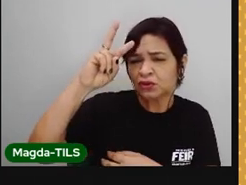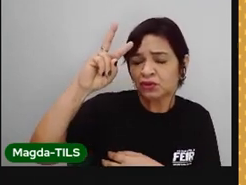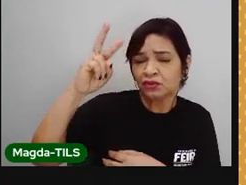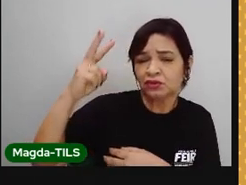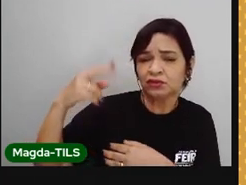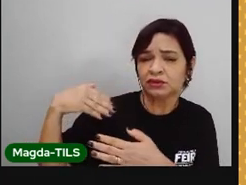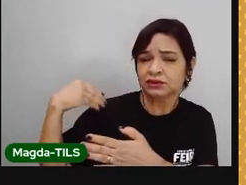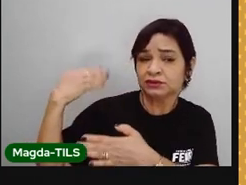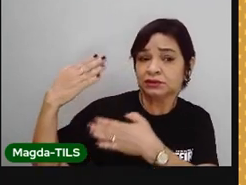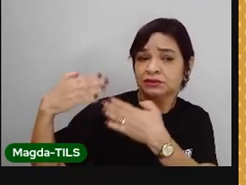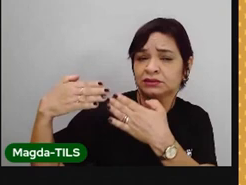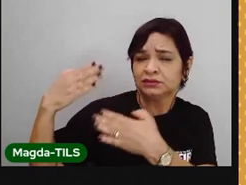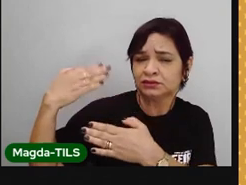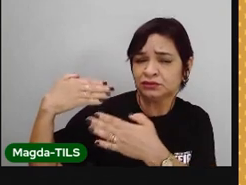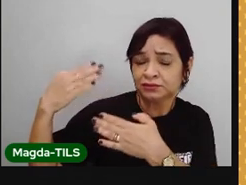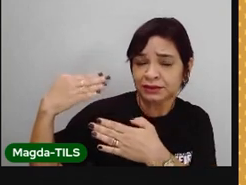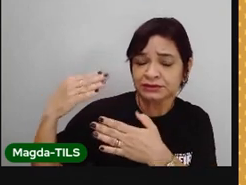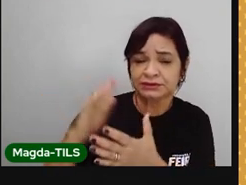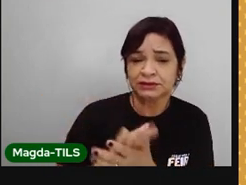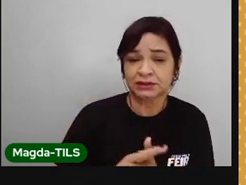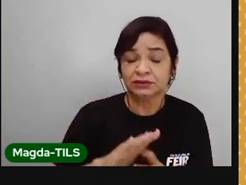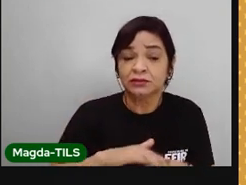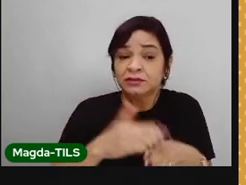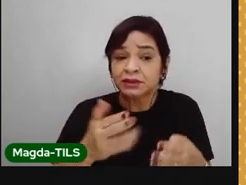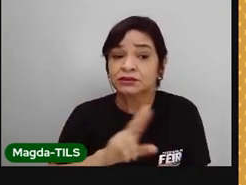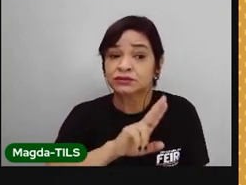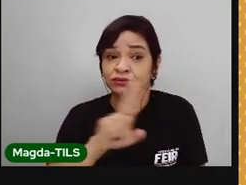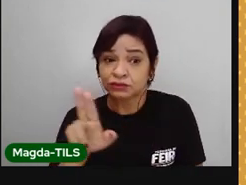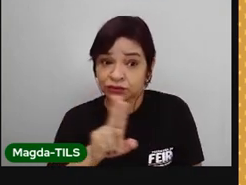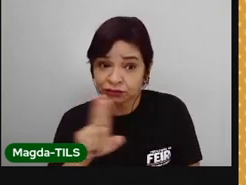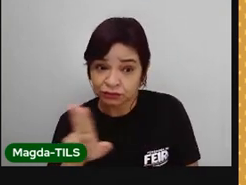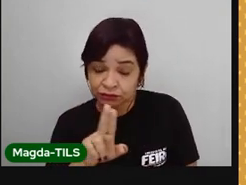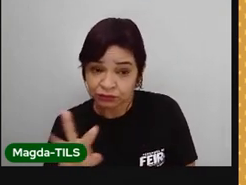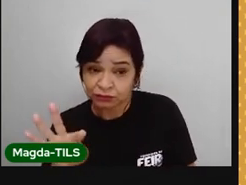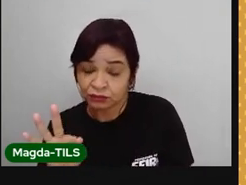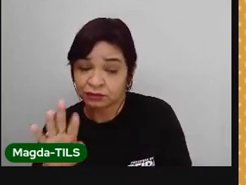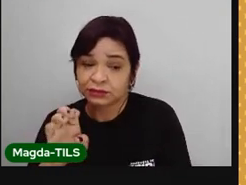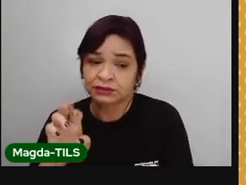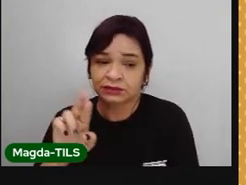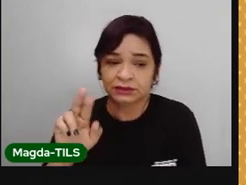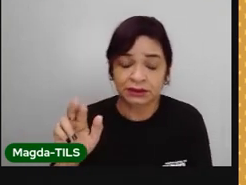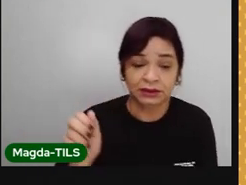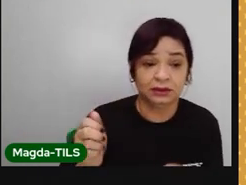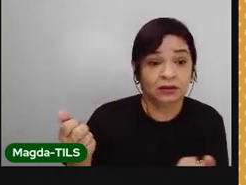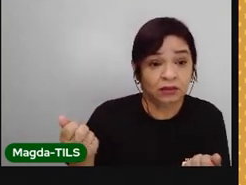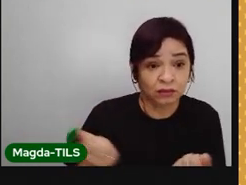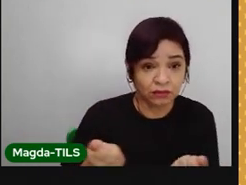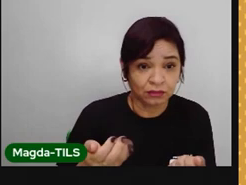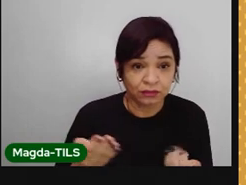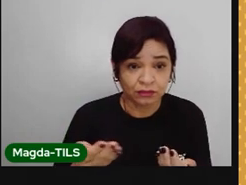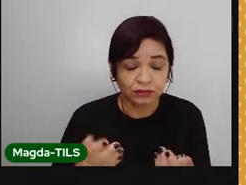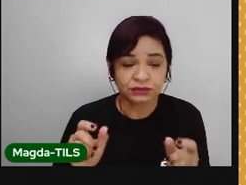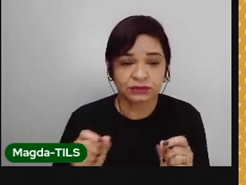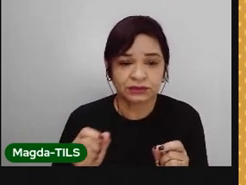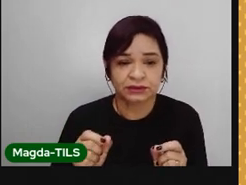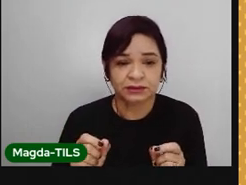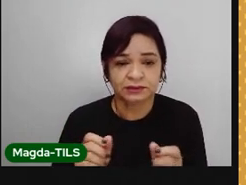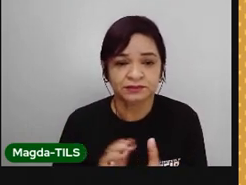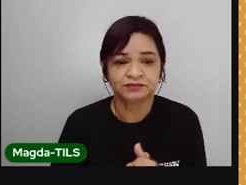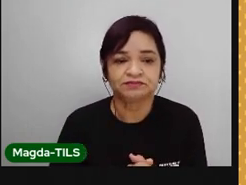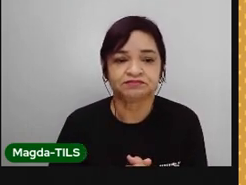greco-romana. Mas o nome Terra mesmo, como ele é escrito hoje, ele vem do latim.